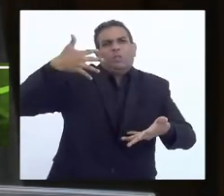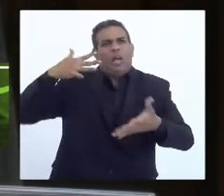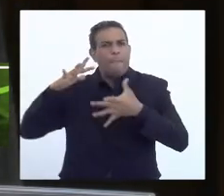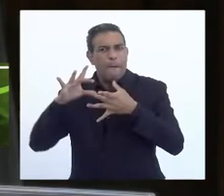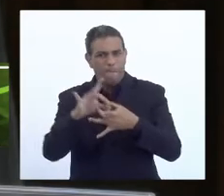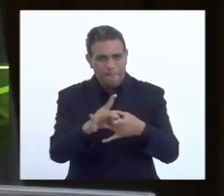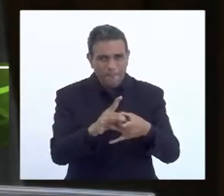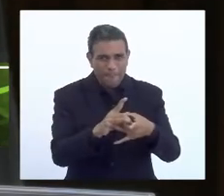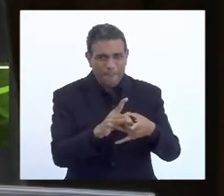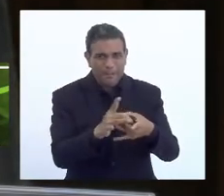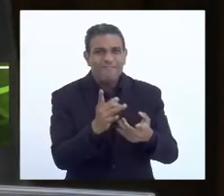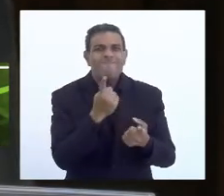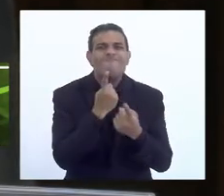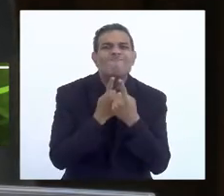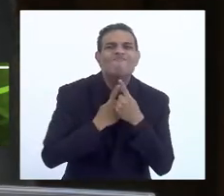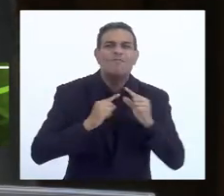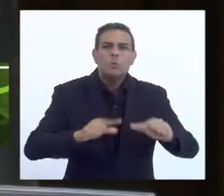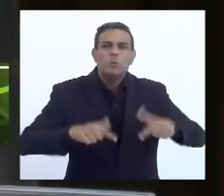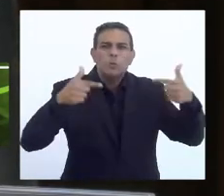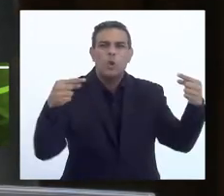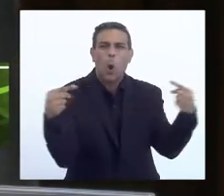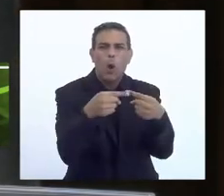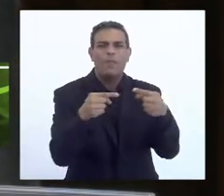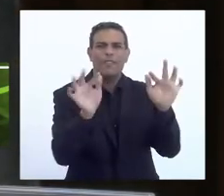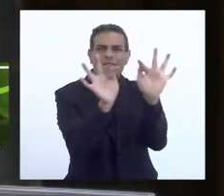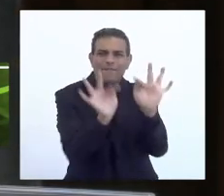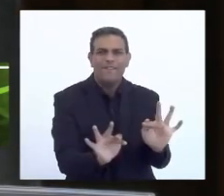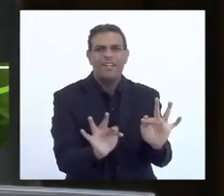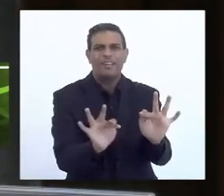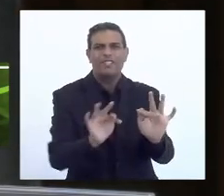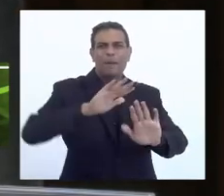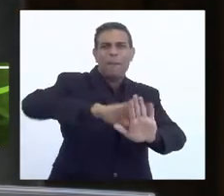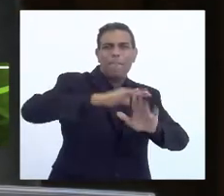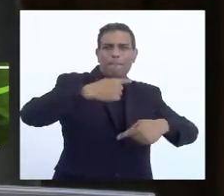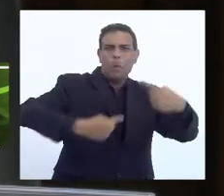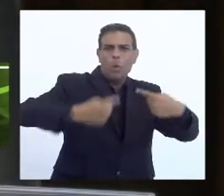a ter vontade, a ser feliz fazendo política?